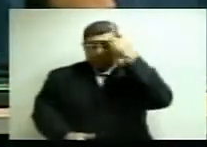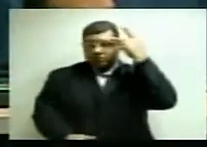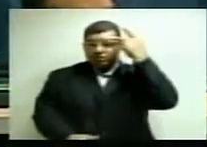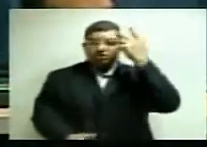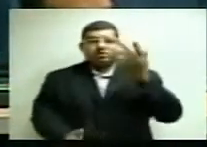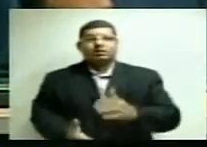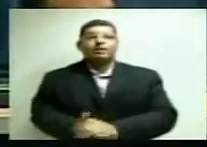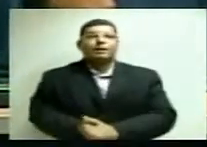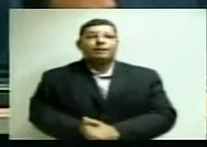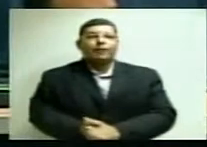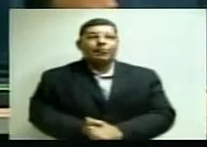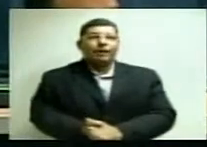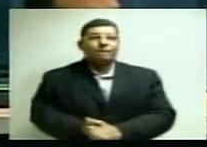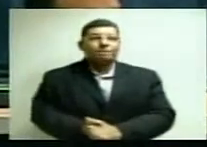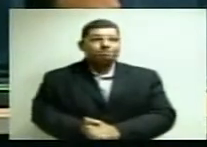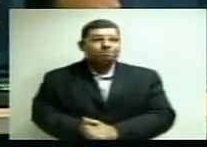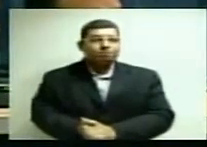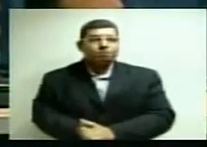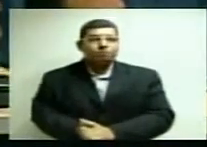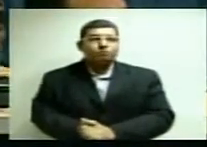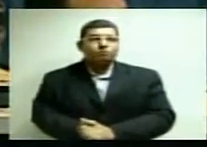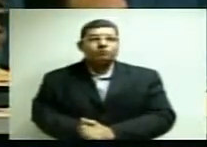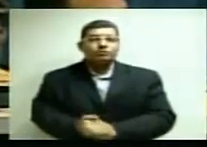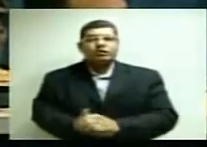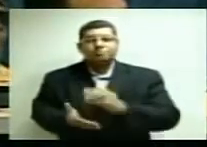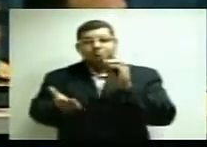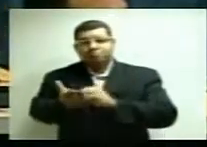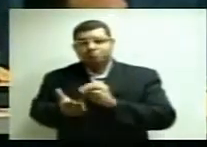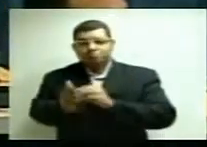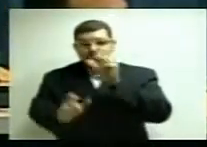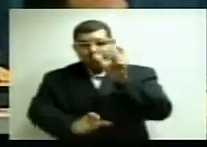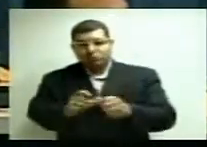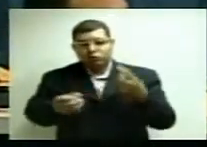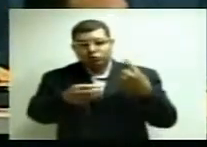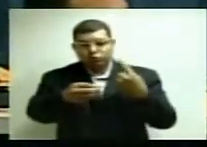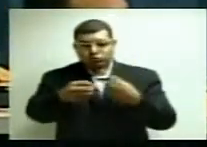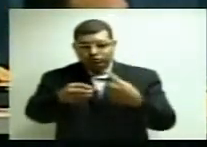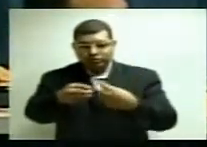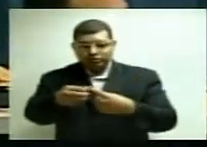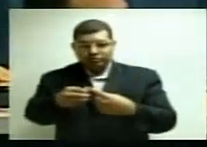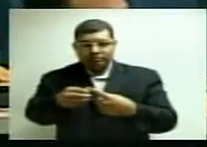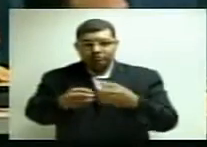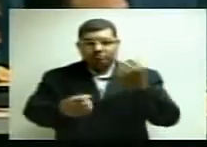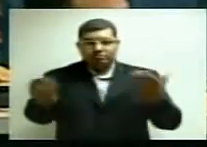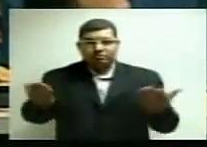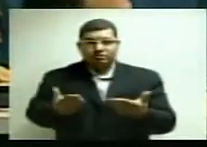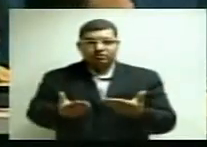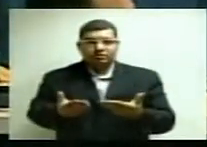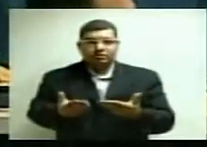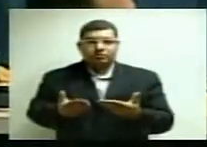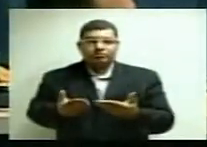da cidade de Manaus. E falta ao órgão municipal gestor de trânsito